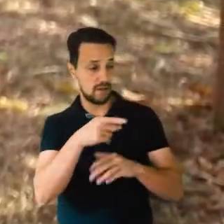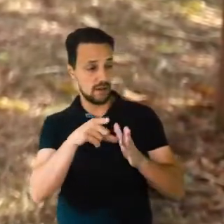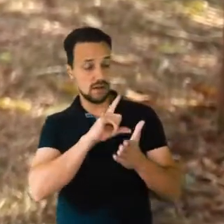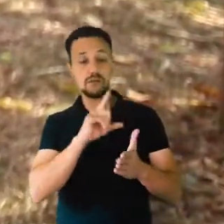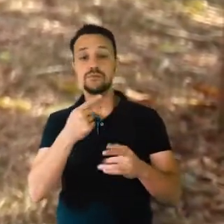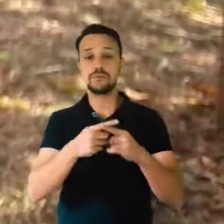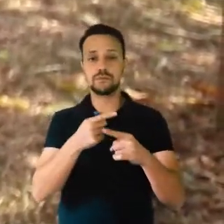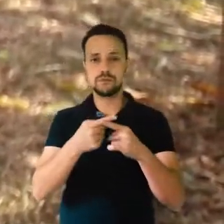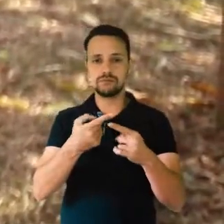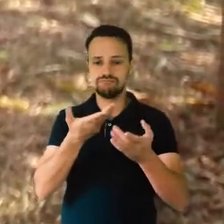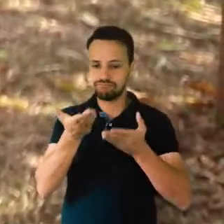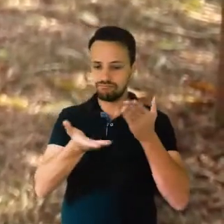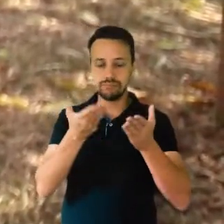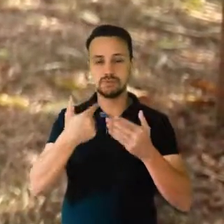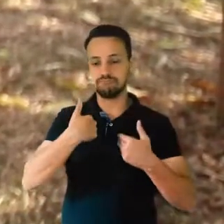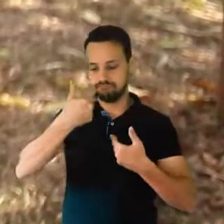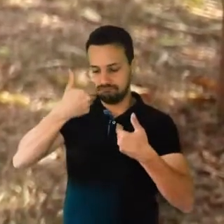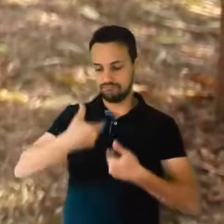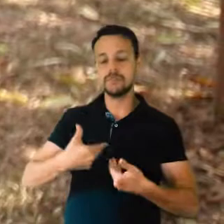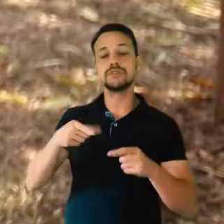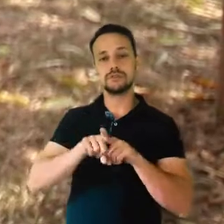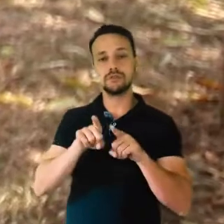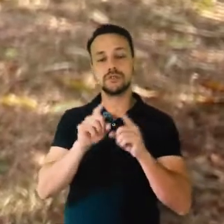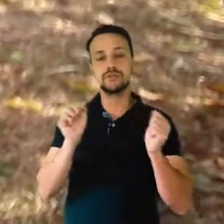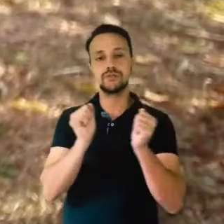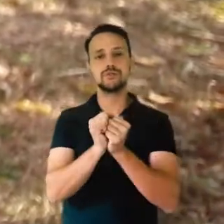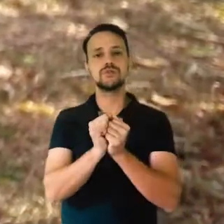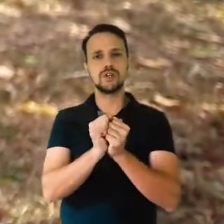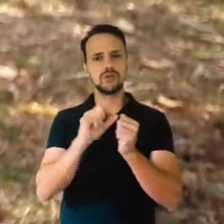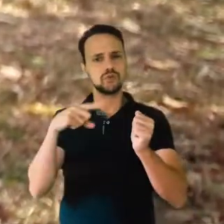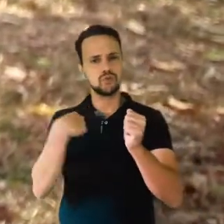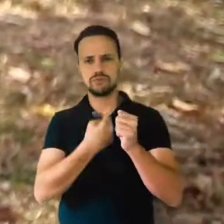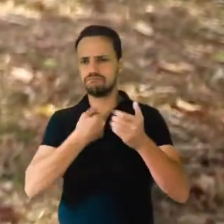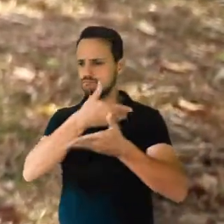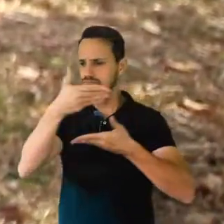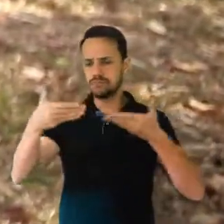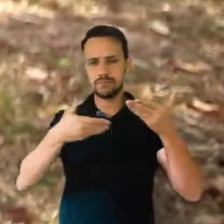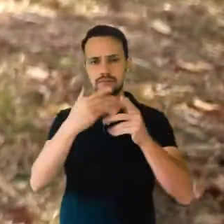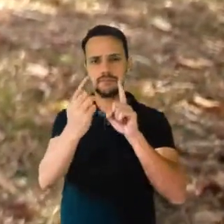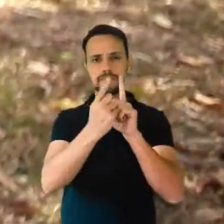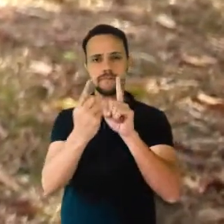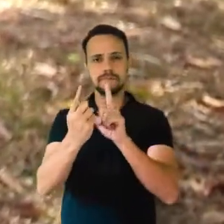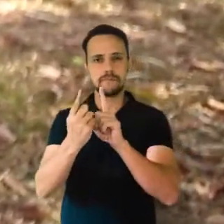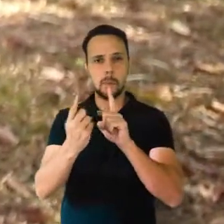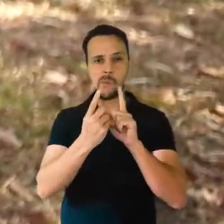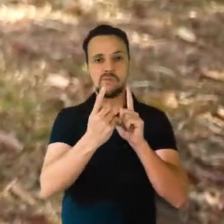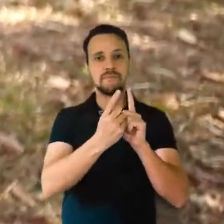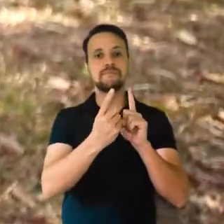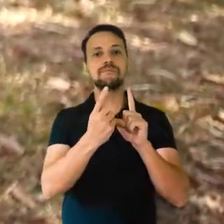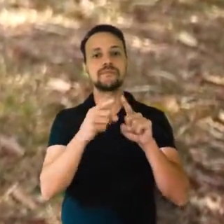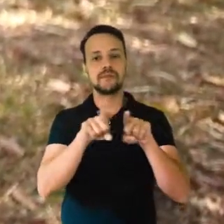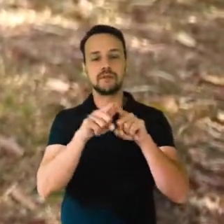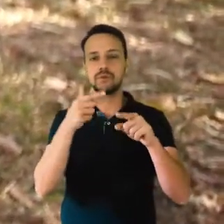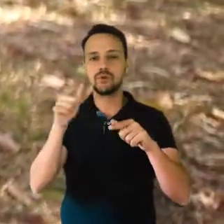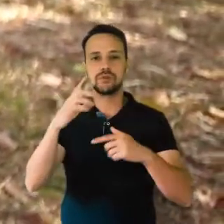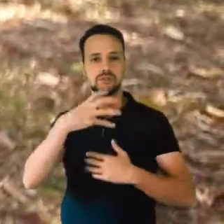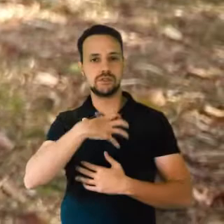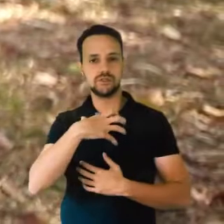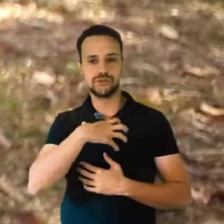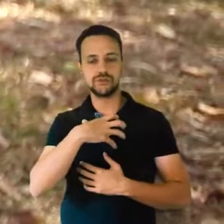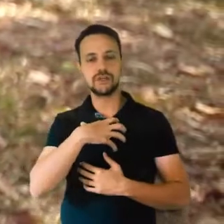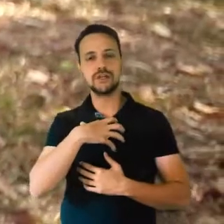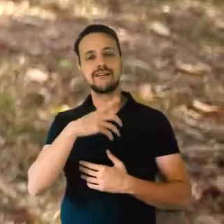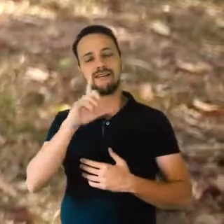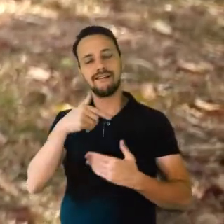expande também para o cuidador. Então, a gente interage com os pacientes de uma outra forma. Com os atendidos de uma outra forma,